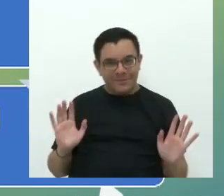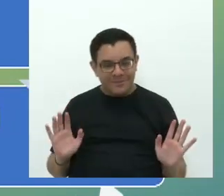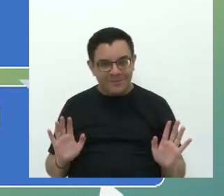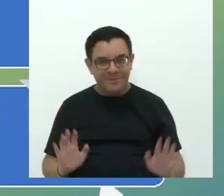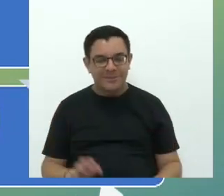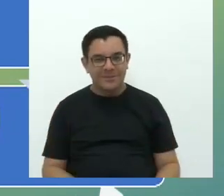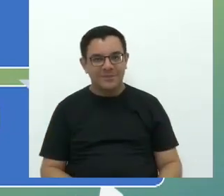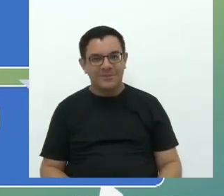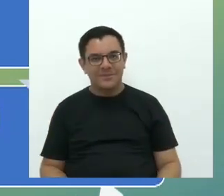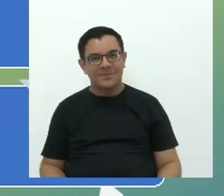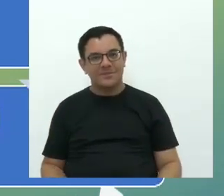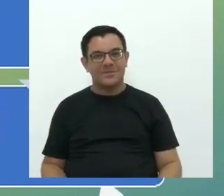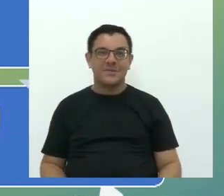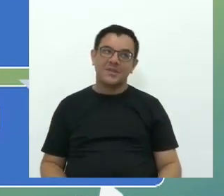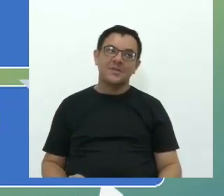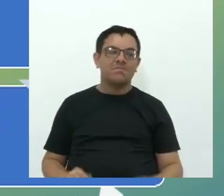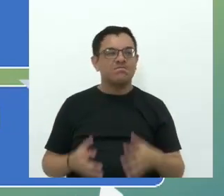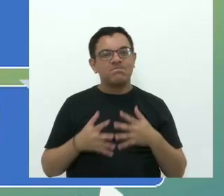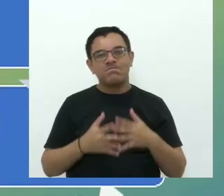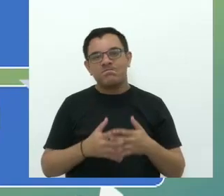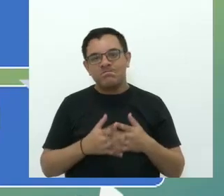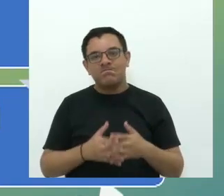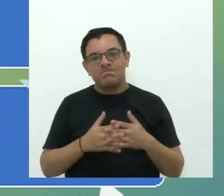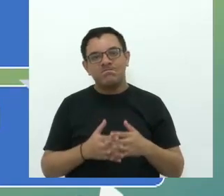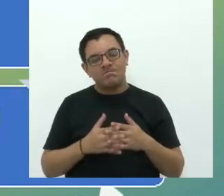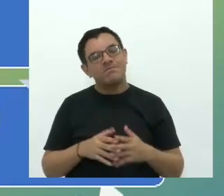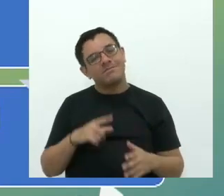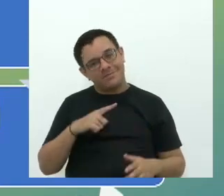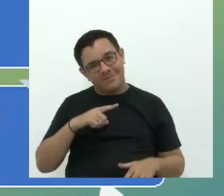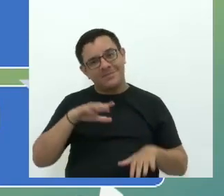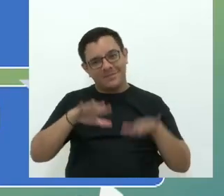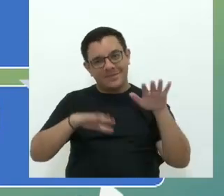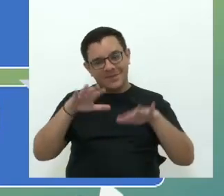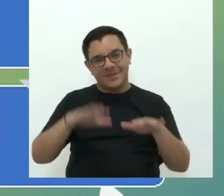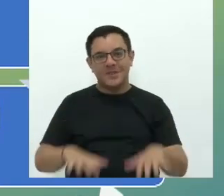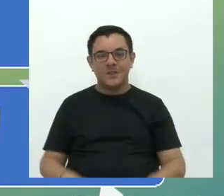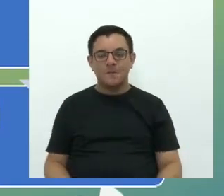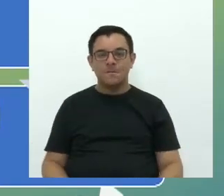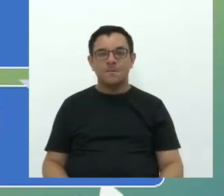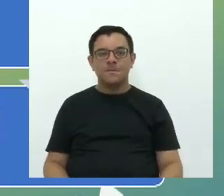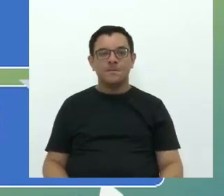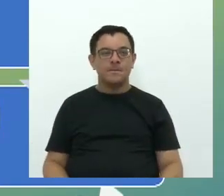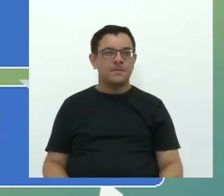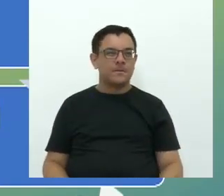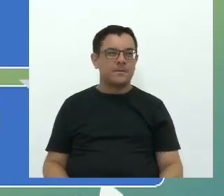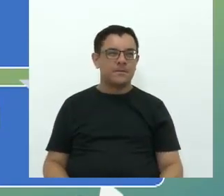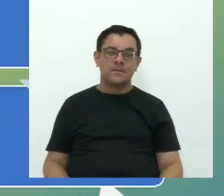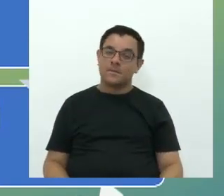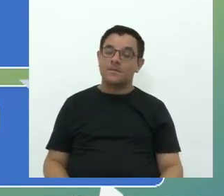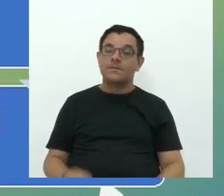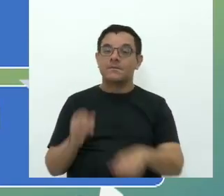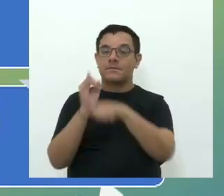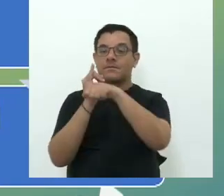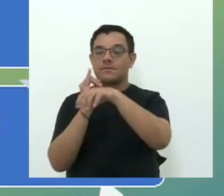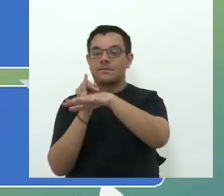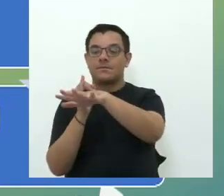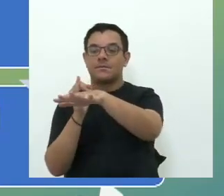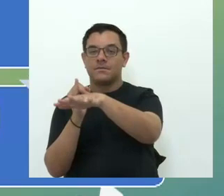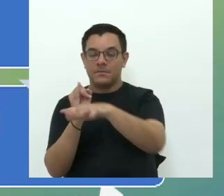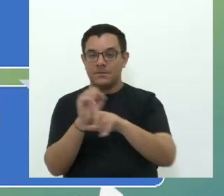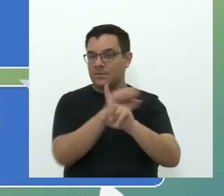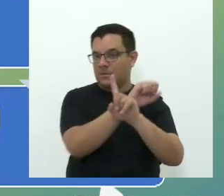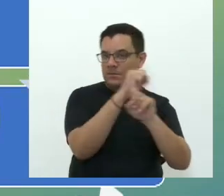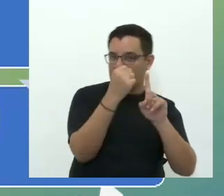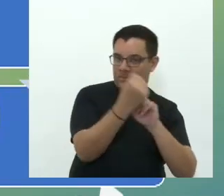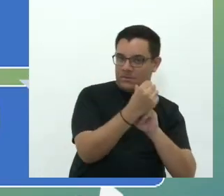gente acaba meio confundindo nesse meio de campo e a imprensa e a sociedade civil fecham